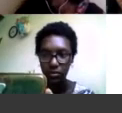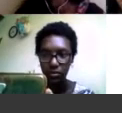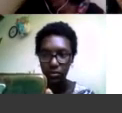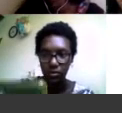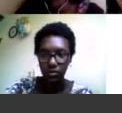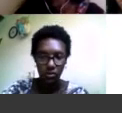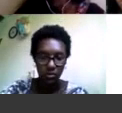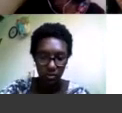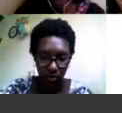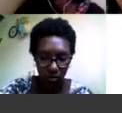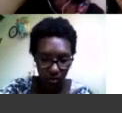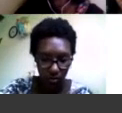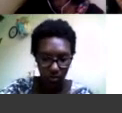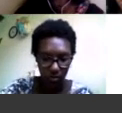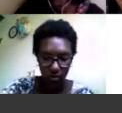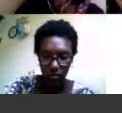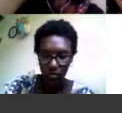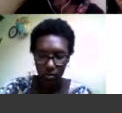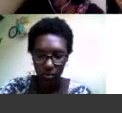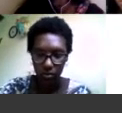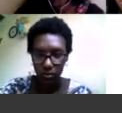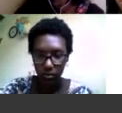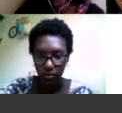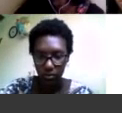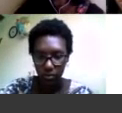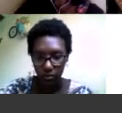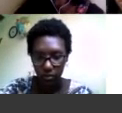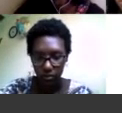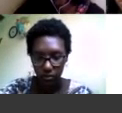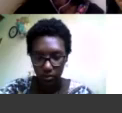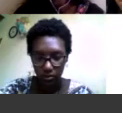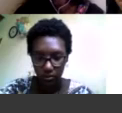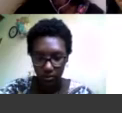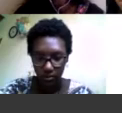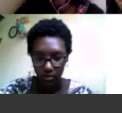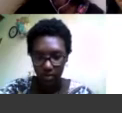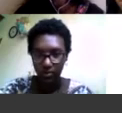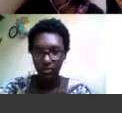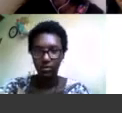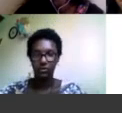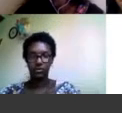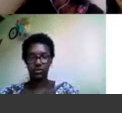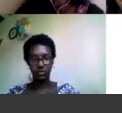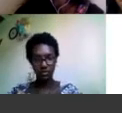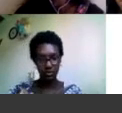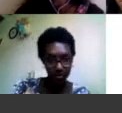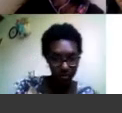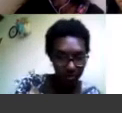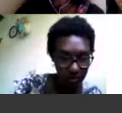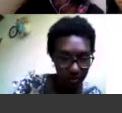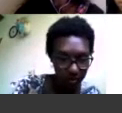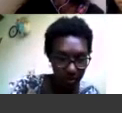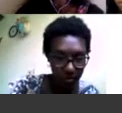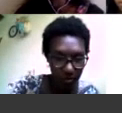sobretudo discursivas. Então, essa questão das identidades, é algo que, de certa forma, tem se